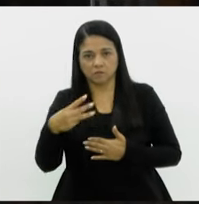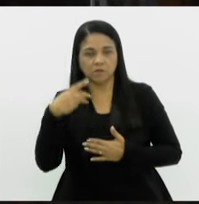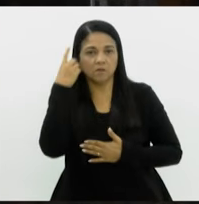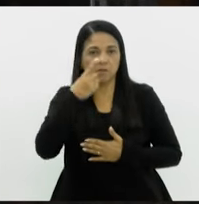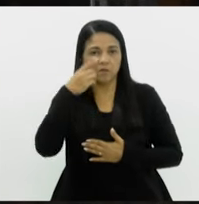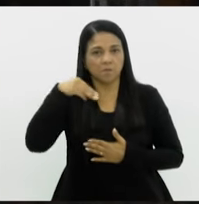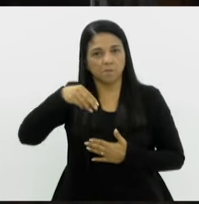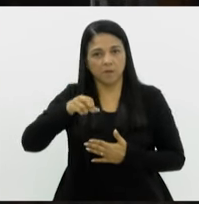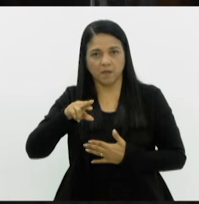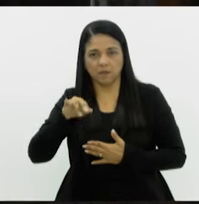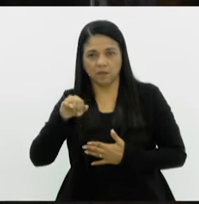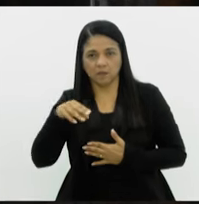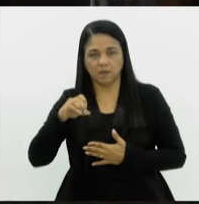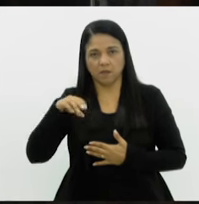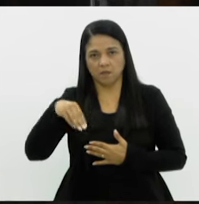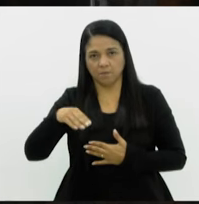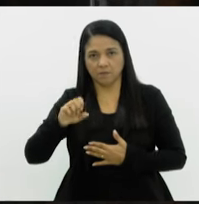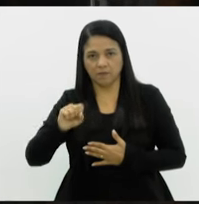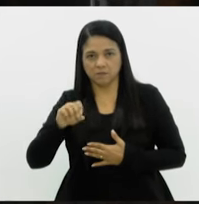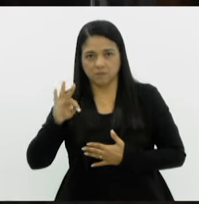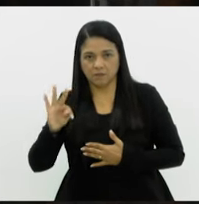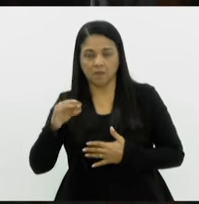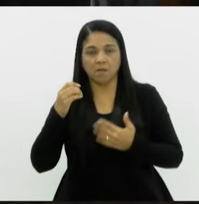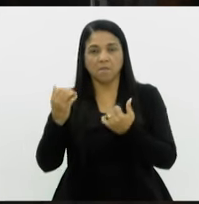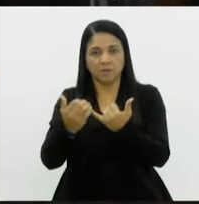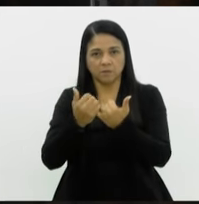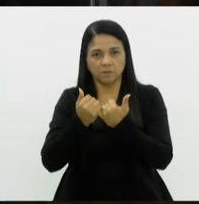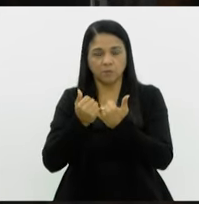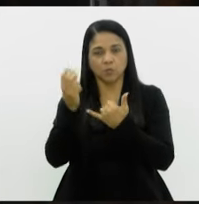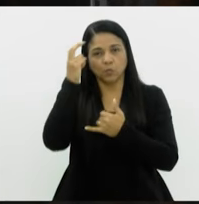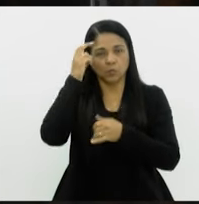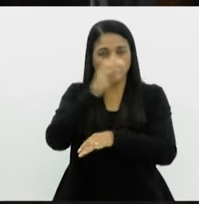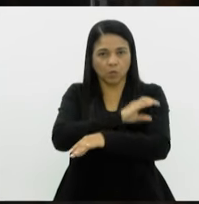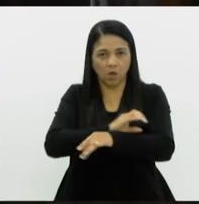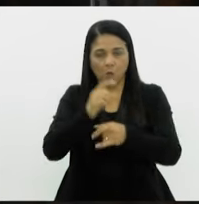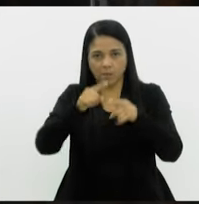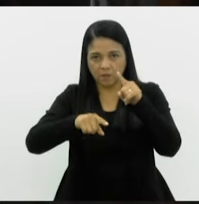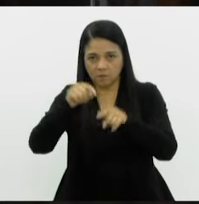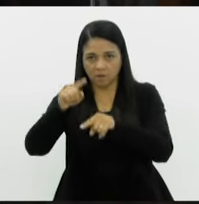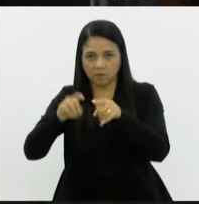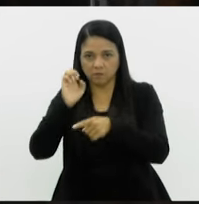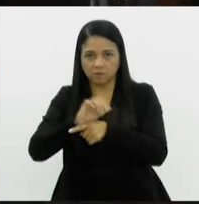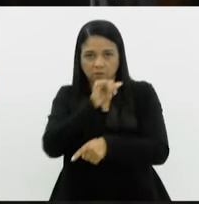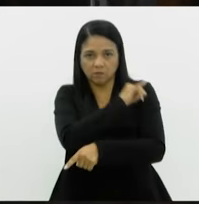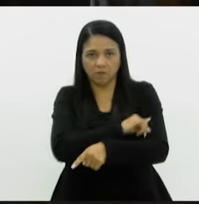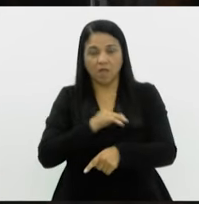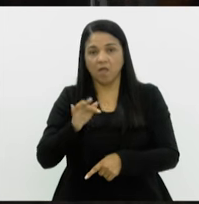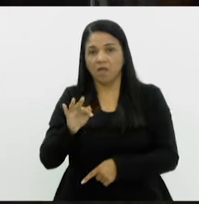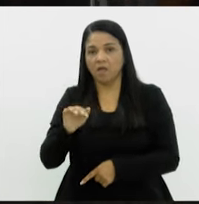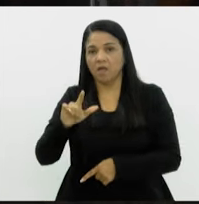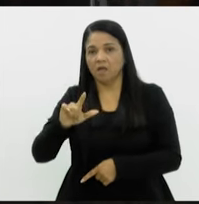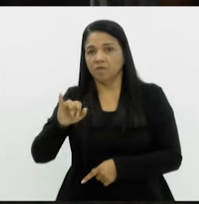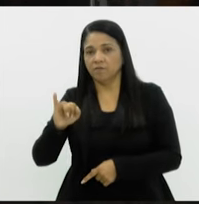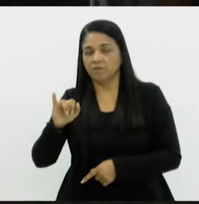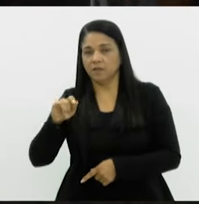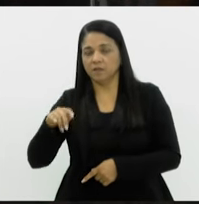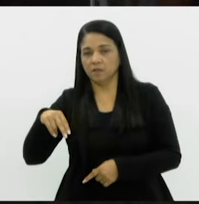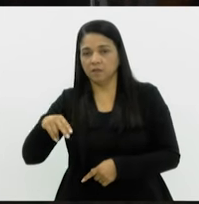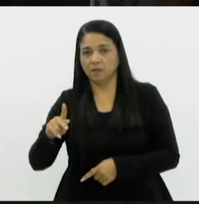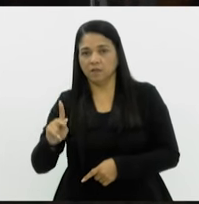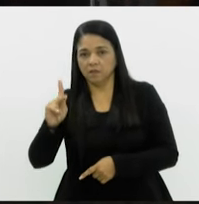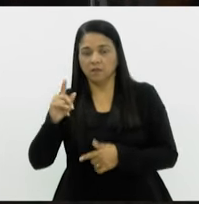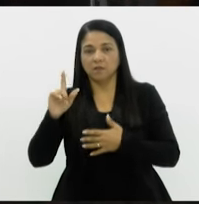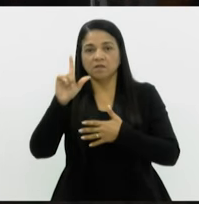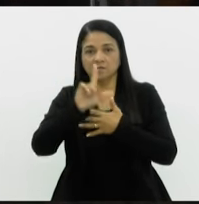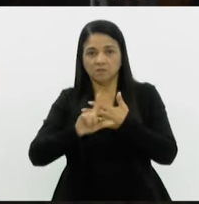da deputada Marina do MST, que declara patrimônio cultural e material do Estado do Rio de Janeiro, a FLIC, Festa de Literatura